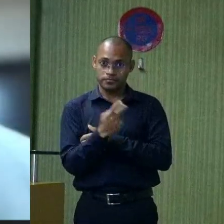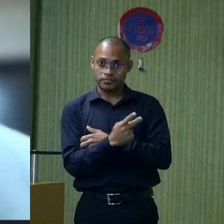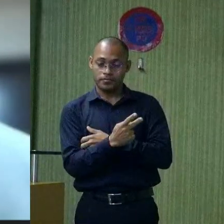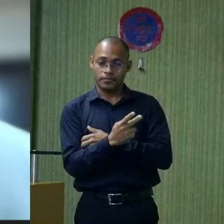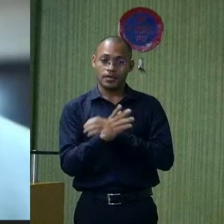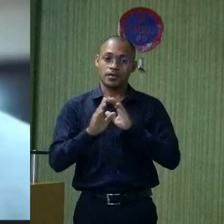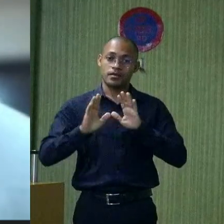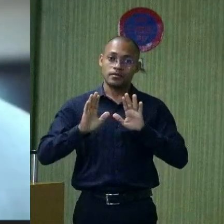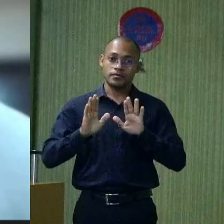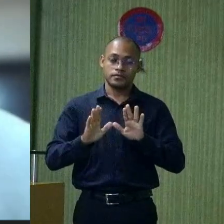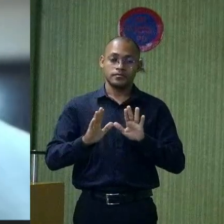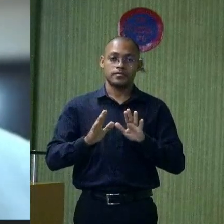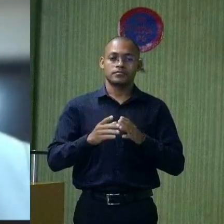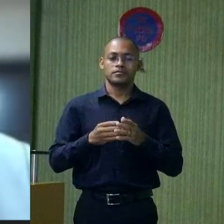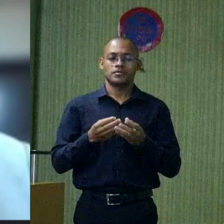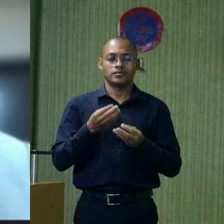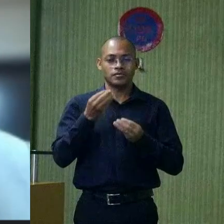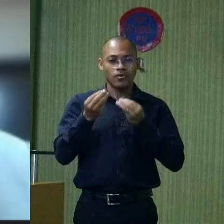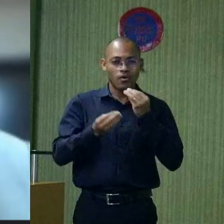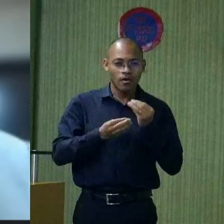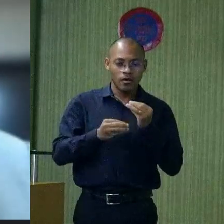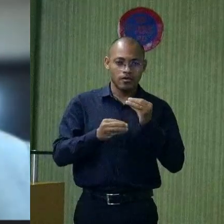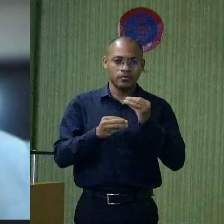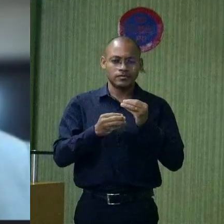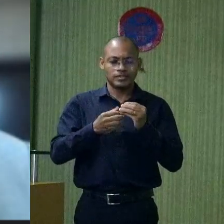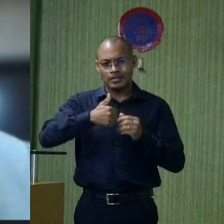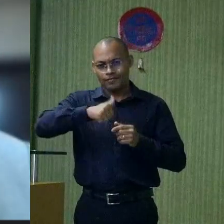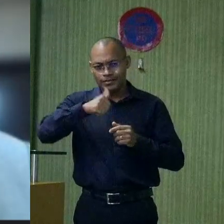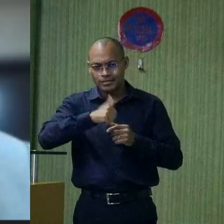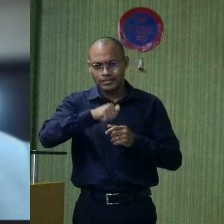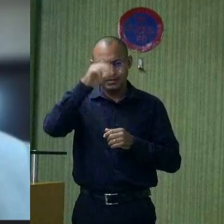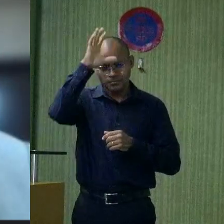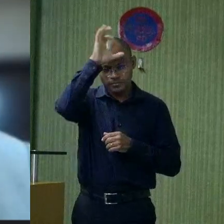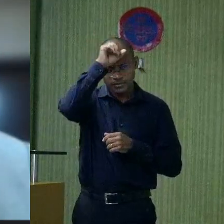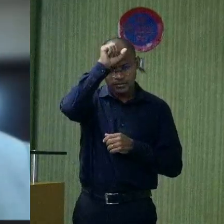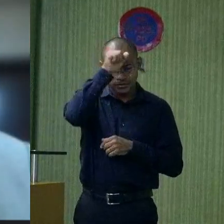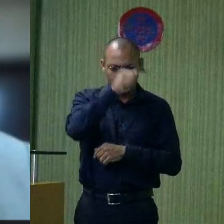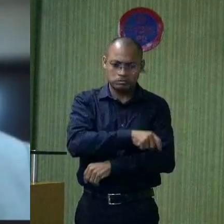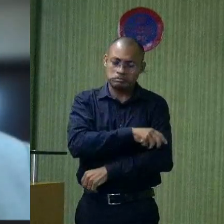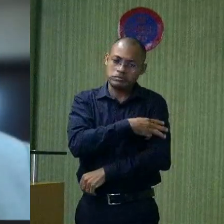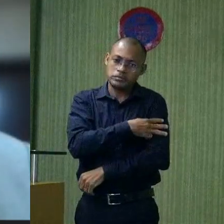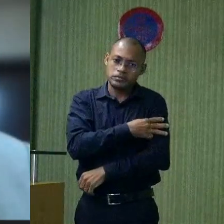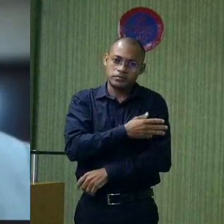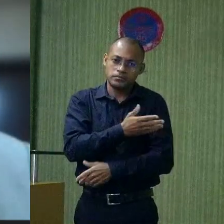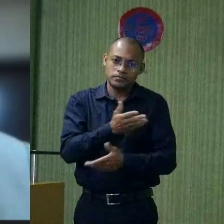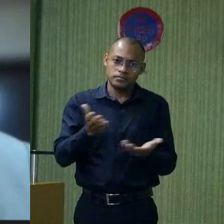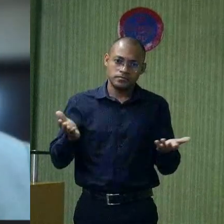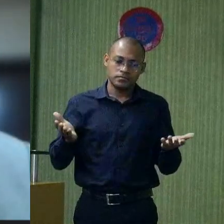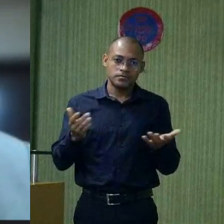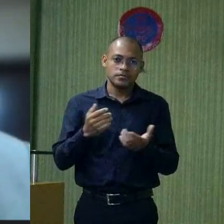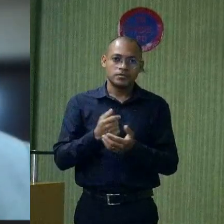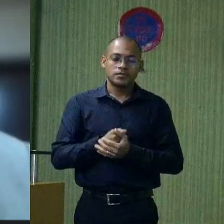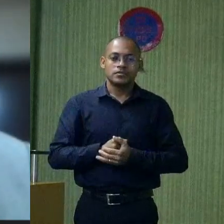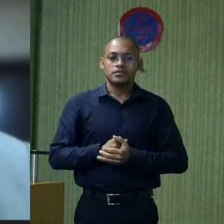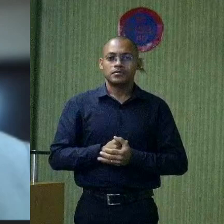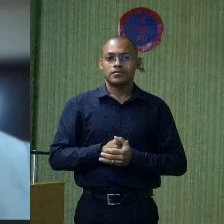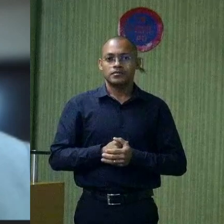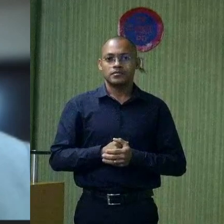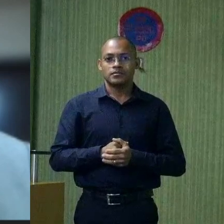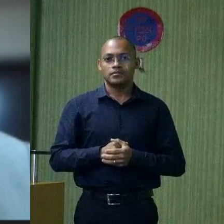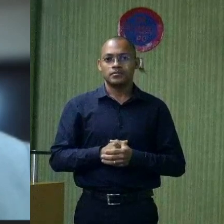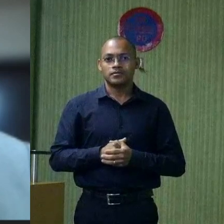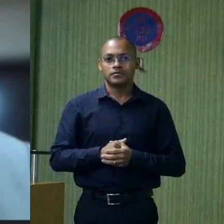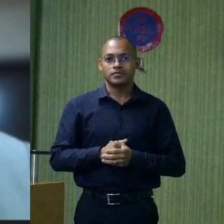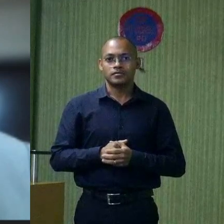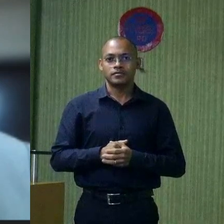avaliações de aprendizagem eh independente na certificação então eu eu não eu não tenho conhecimento